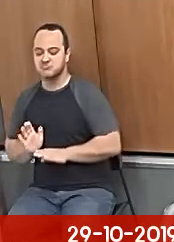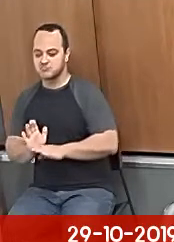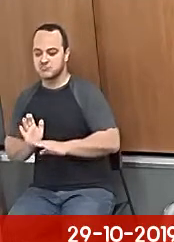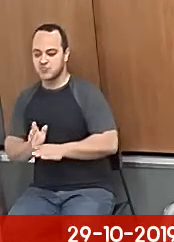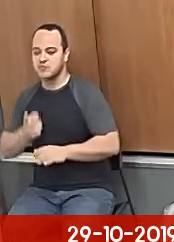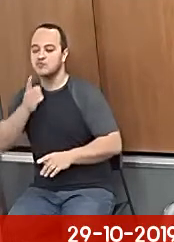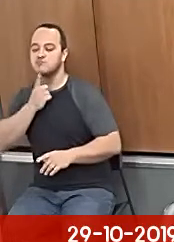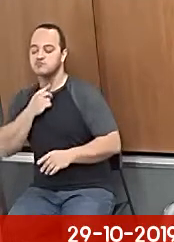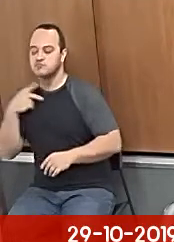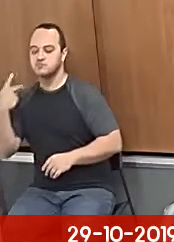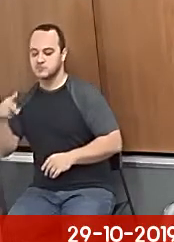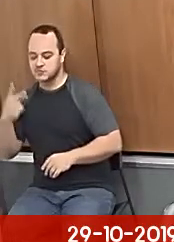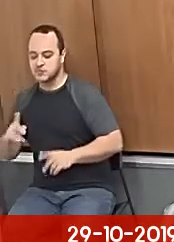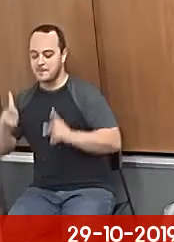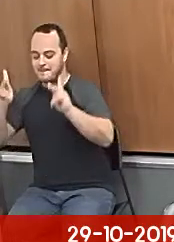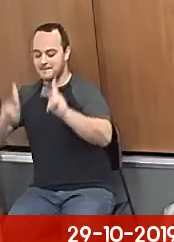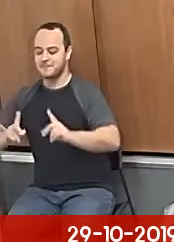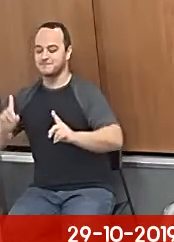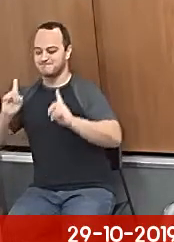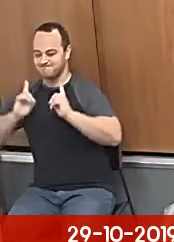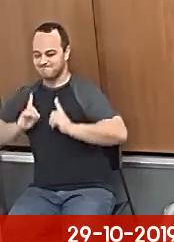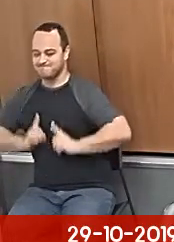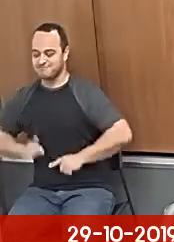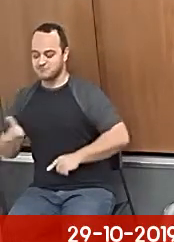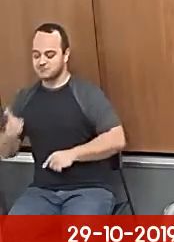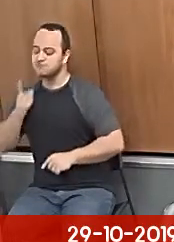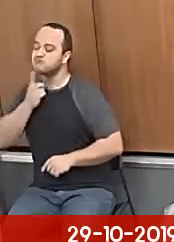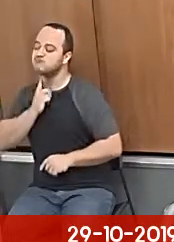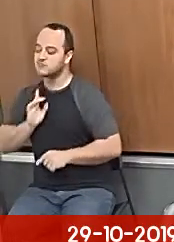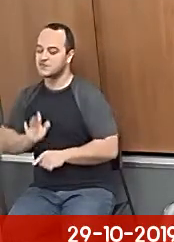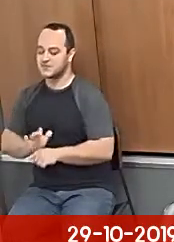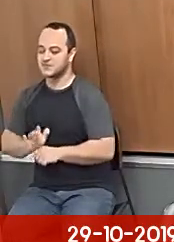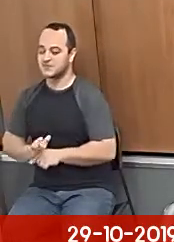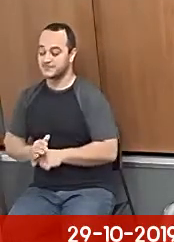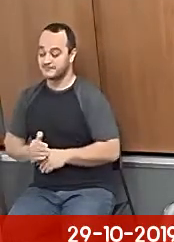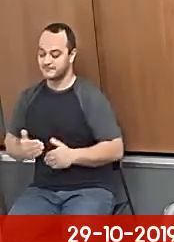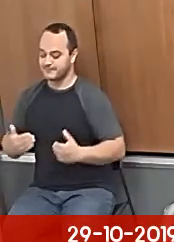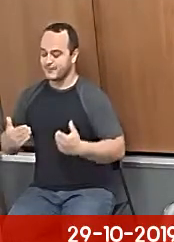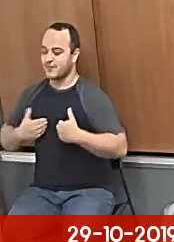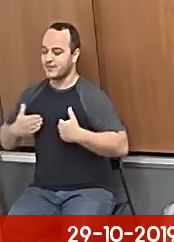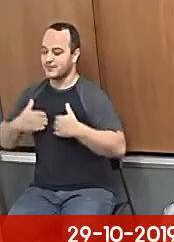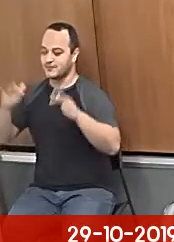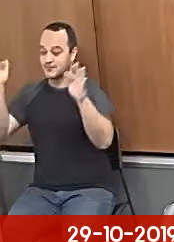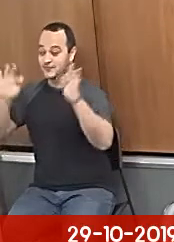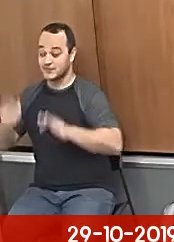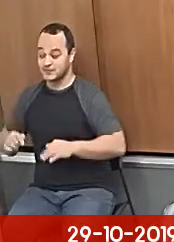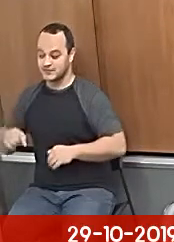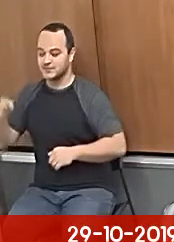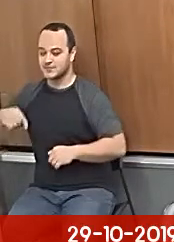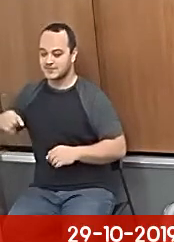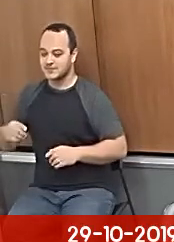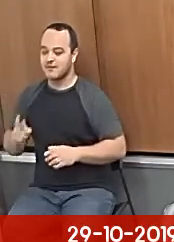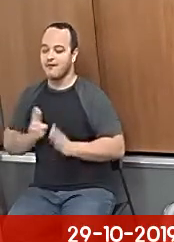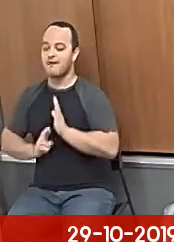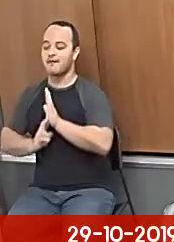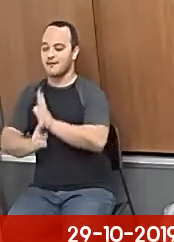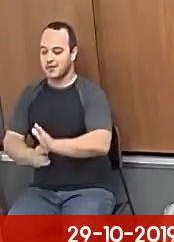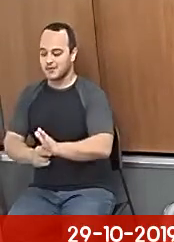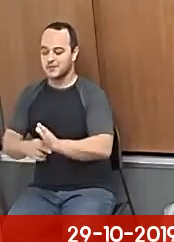principalmente as pessoas com deficiência. Fiquei muito feliz aí com o pessoal da Minas Arena, né, e